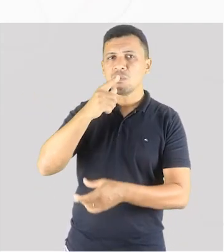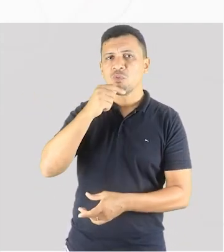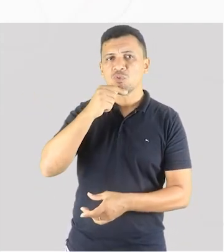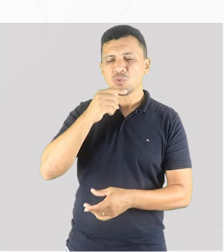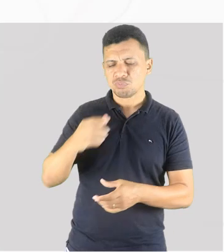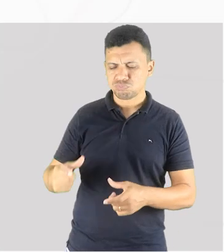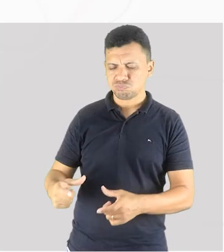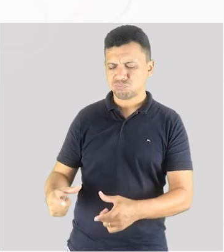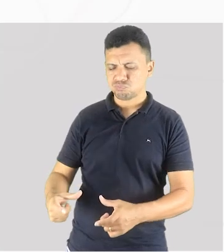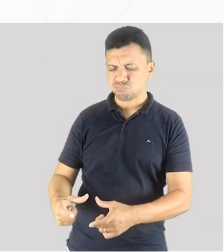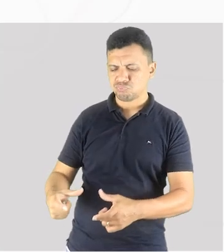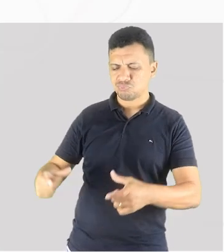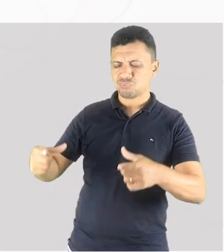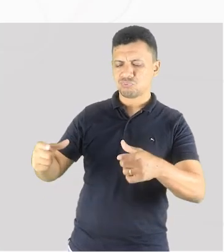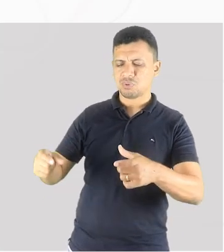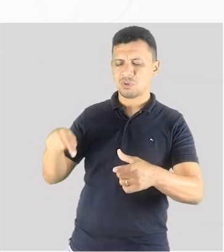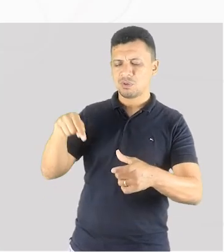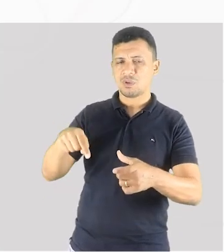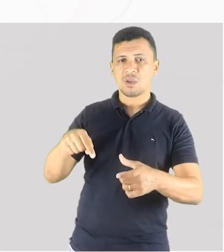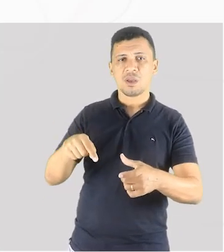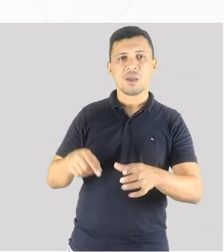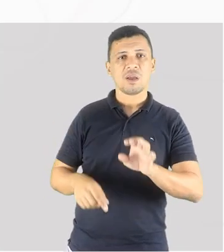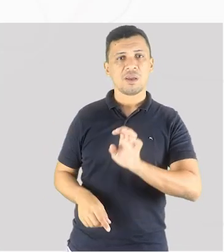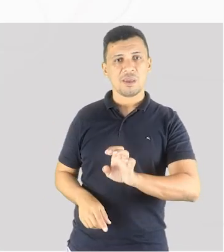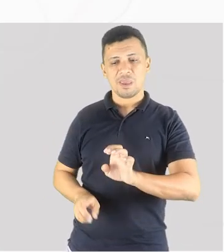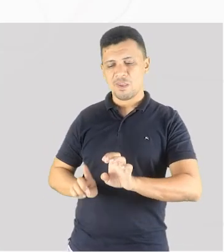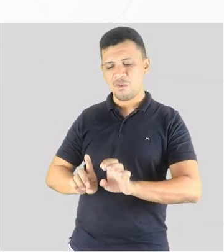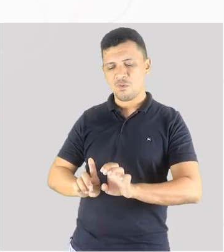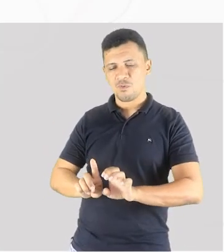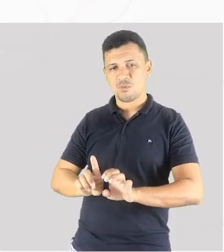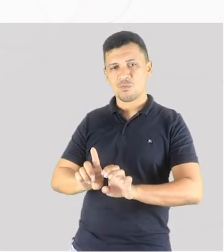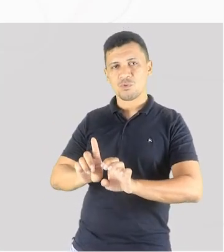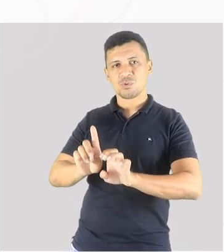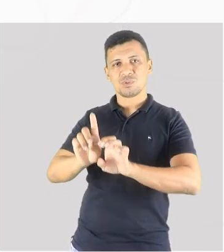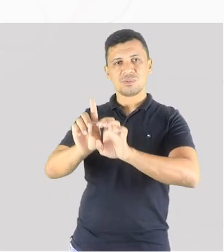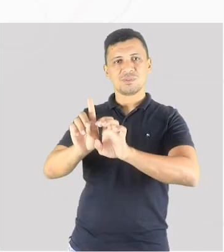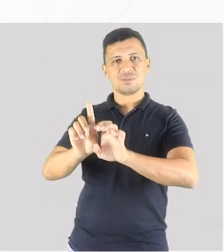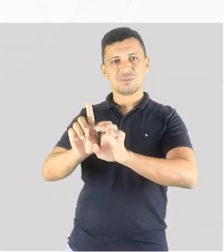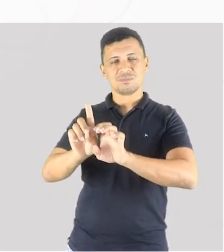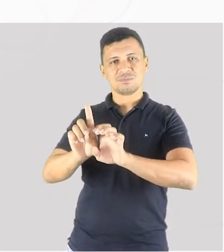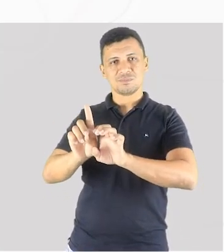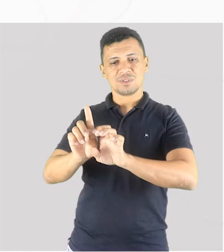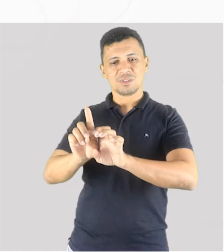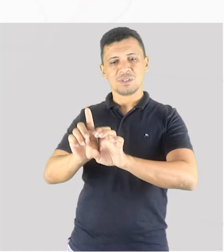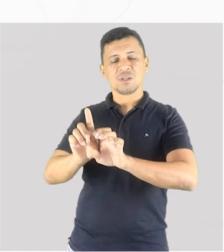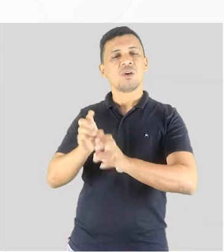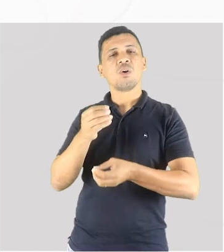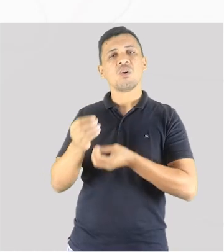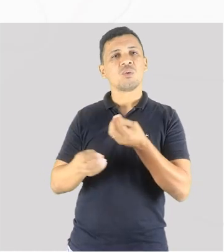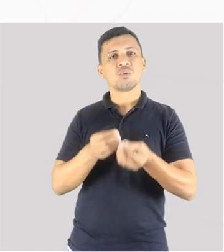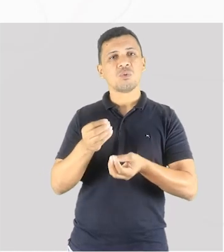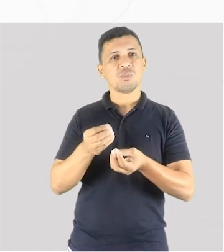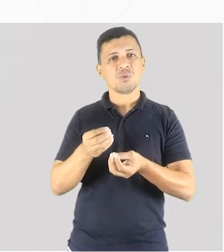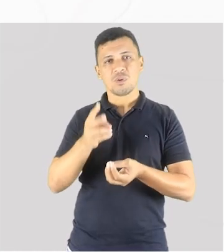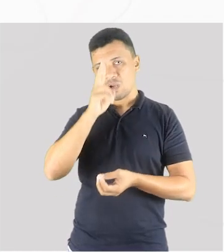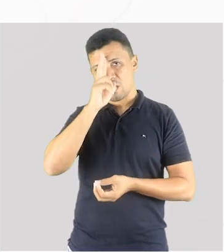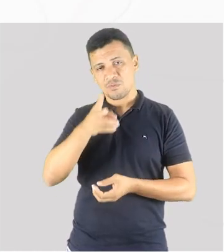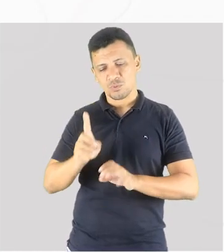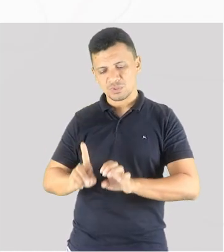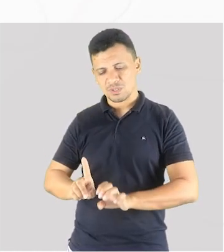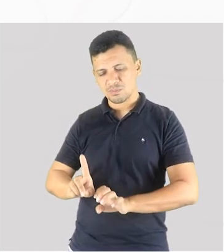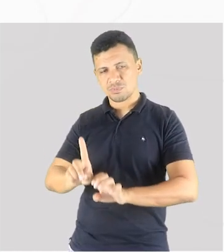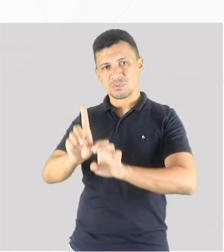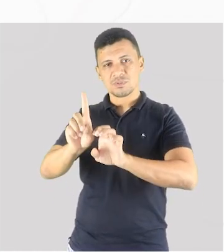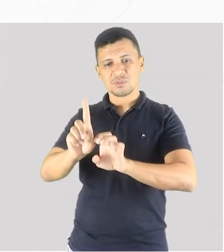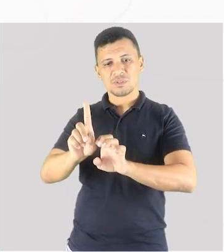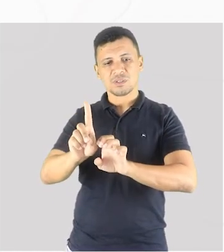uma força de empuxo exercida pelo fluido, age sobre o corpo. A força é dirigida para cima e tem